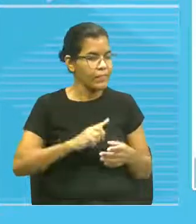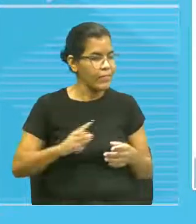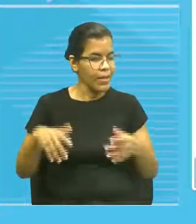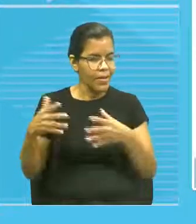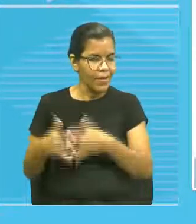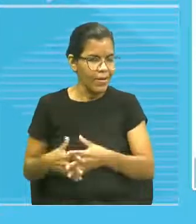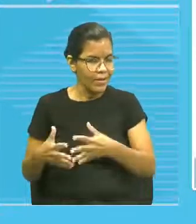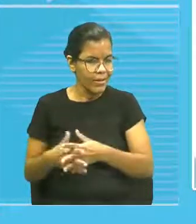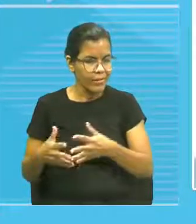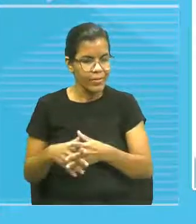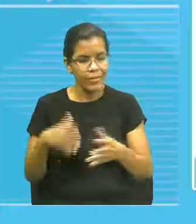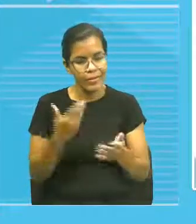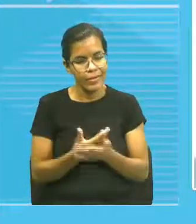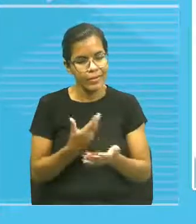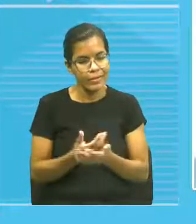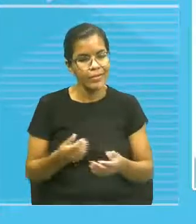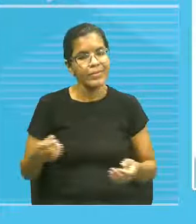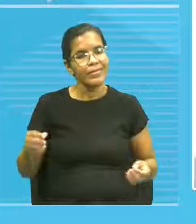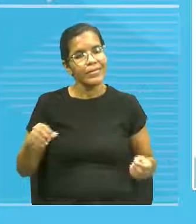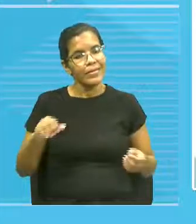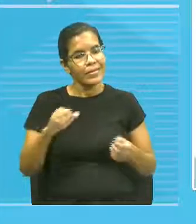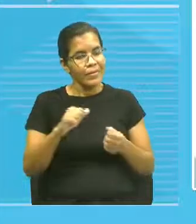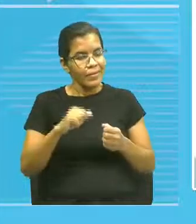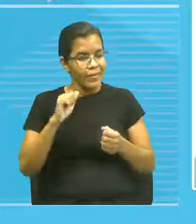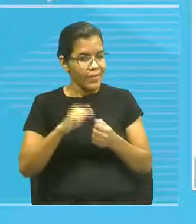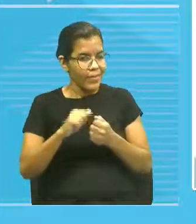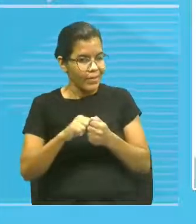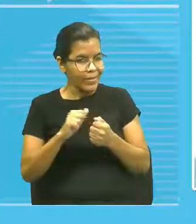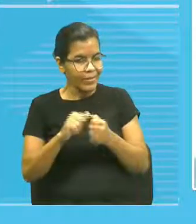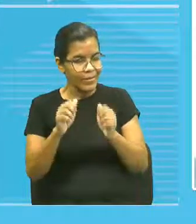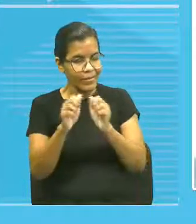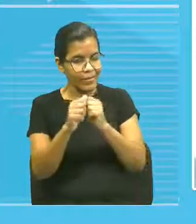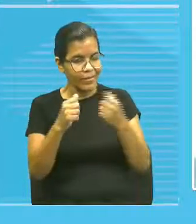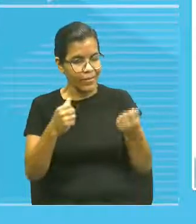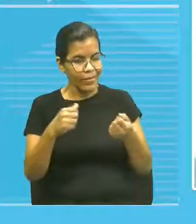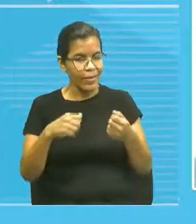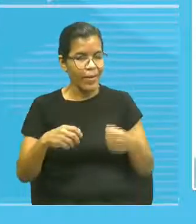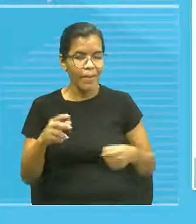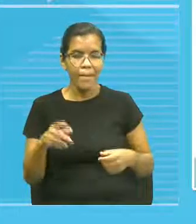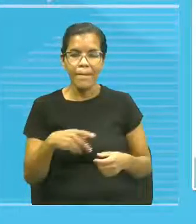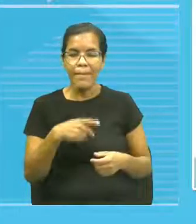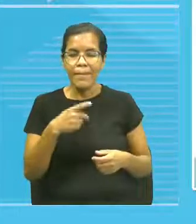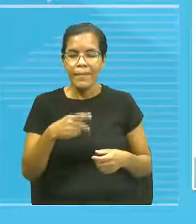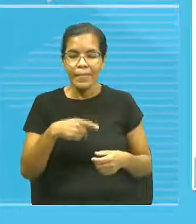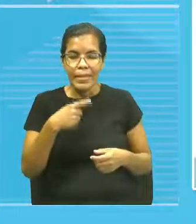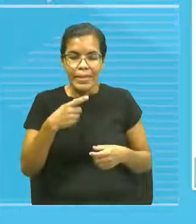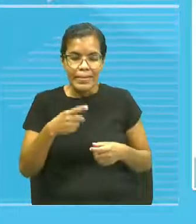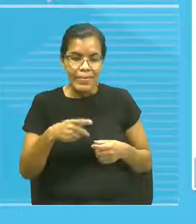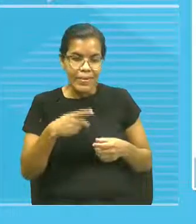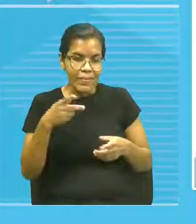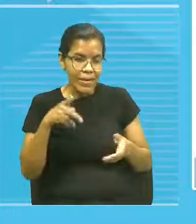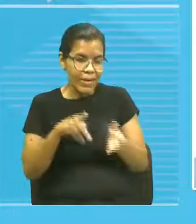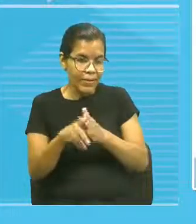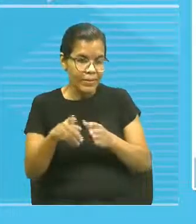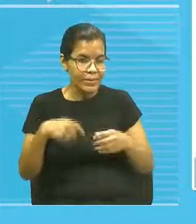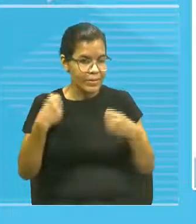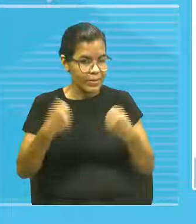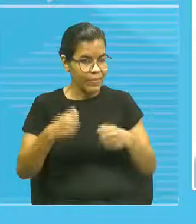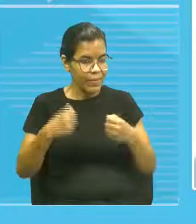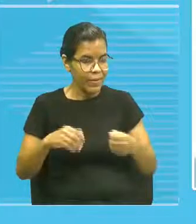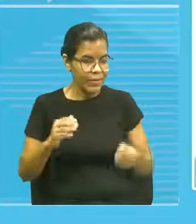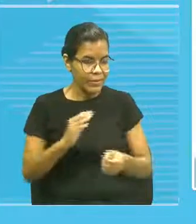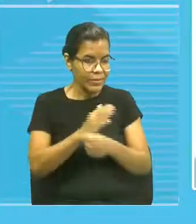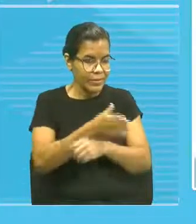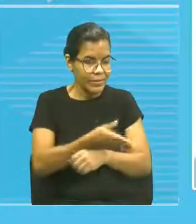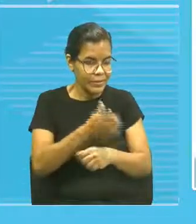Você chega, você bate na porta e tem que perguntar se pode entrar, mulher. Não é assim? A professora na